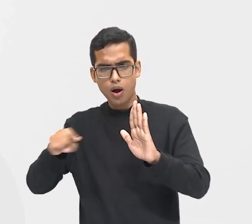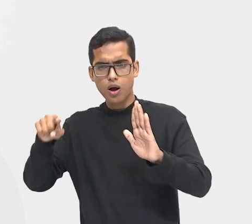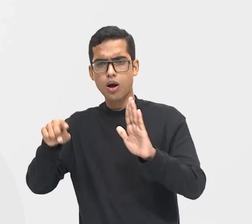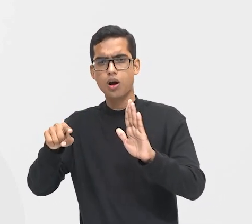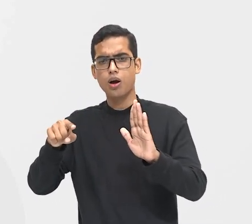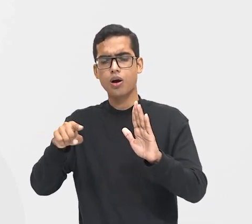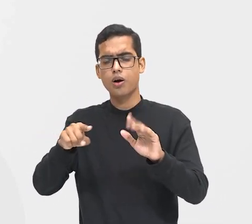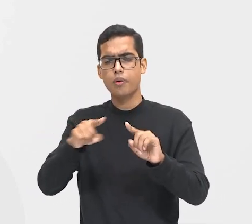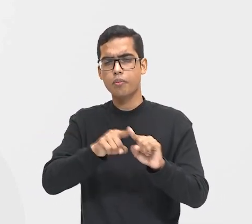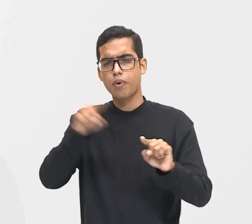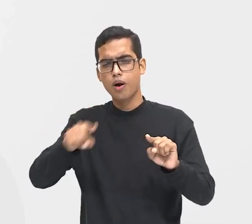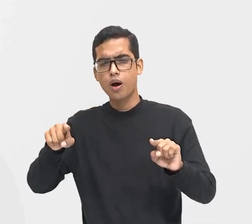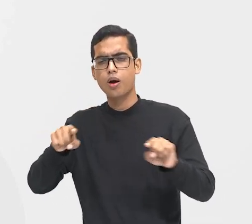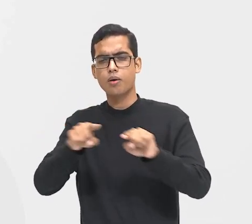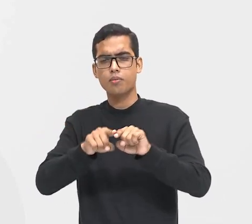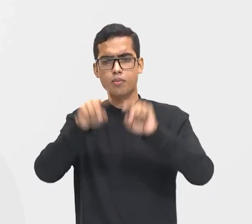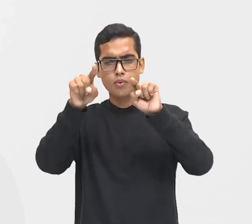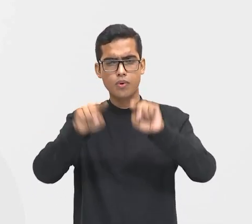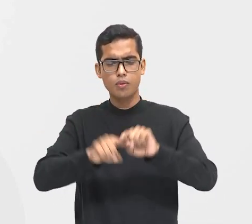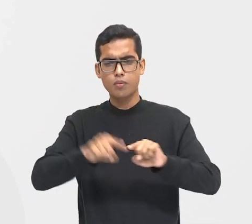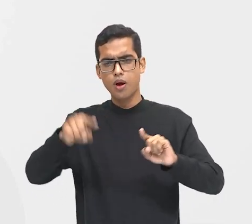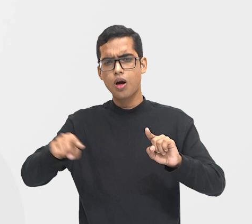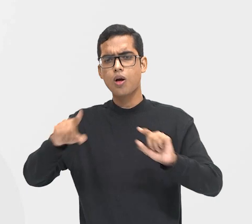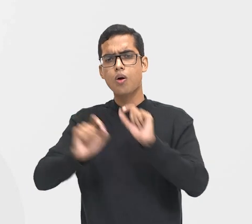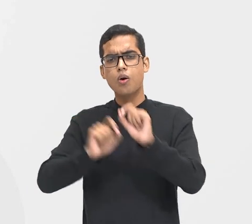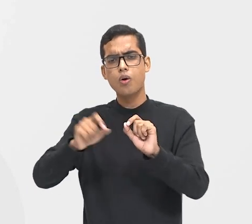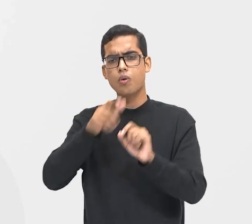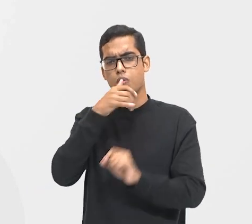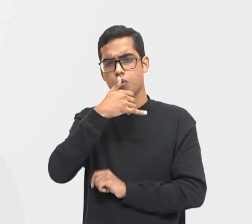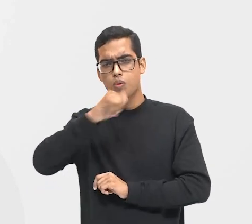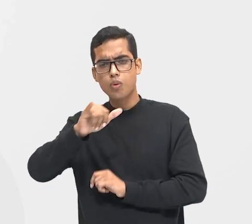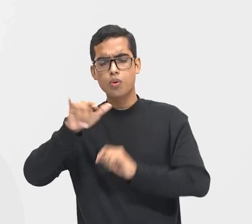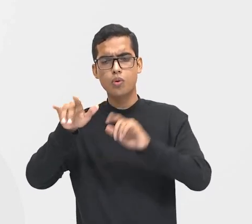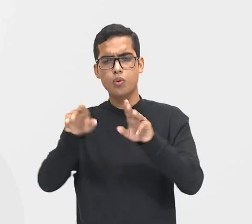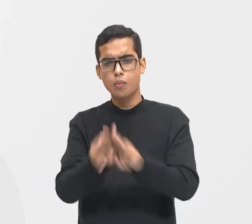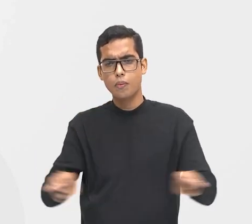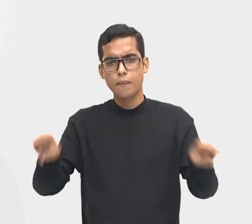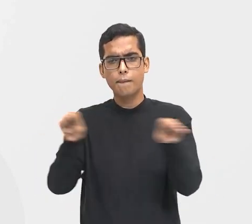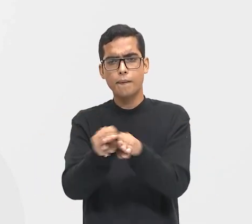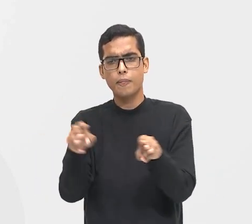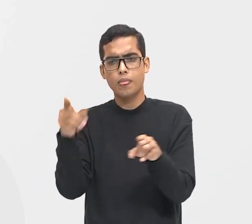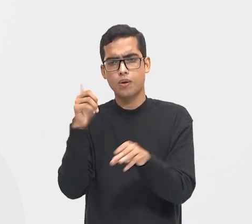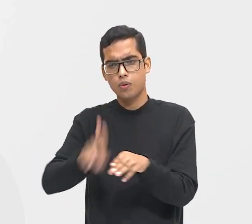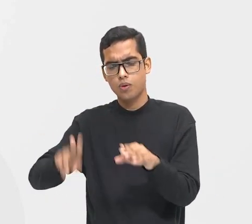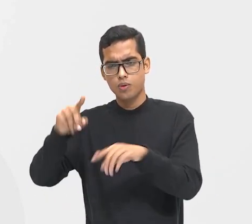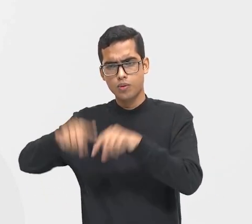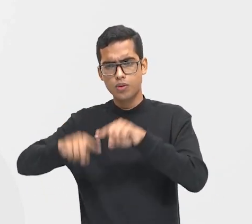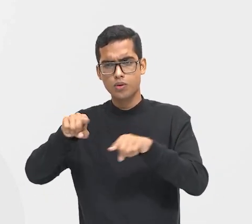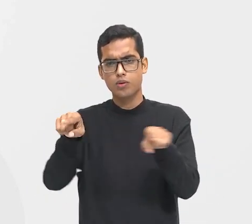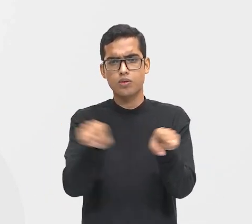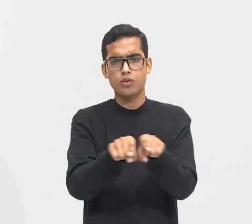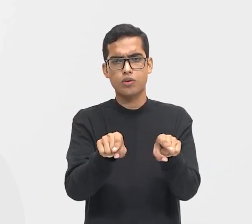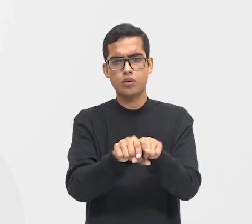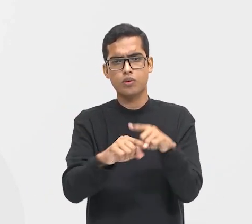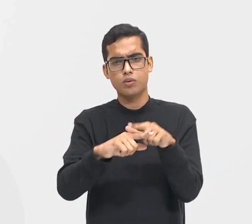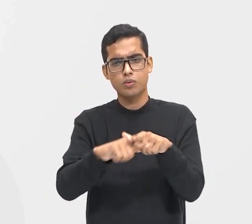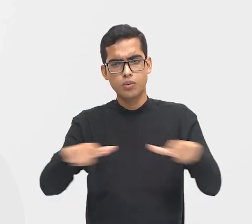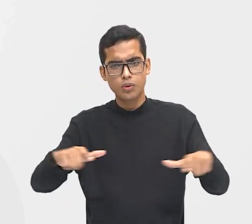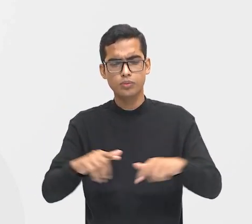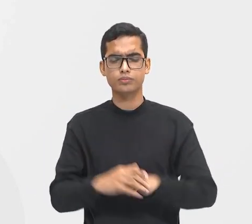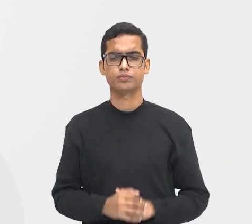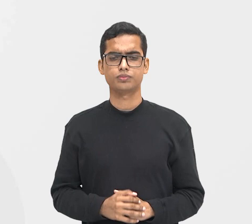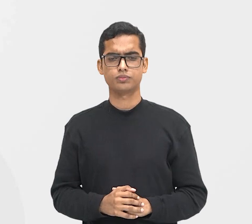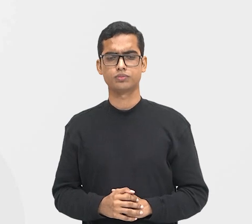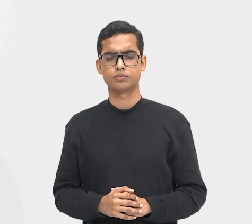meios materiais e no vácuo, né? Então, diferente lá das ondas mecânicas, que vão se propagar somente nos